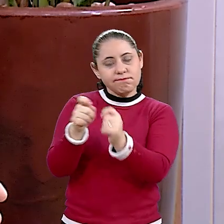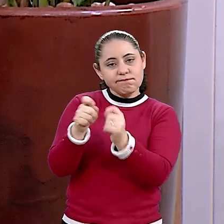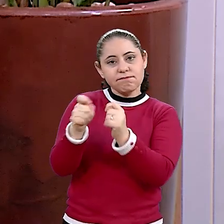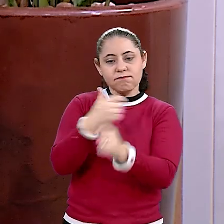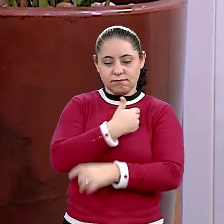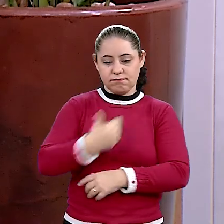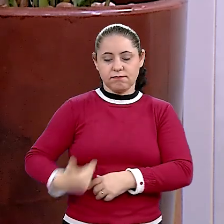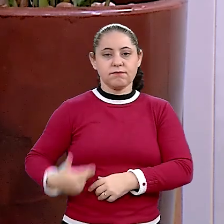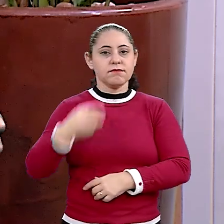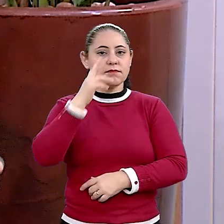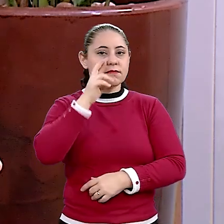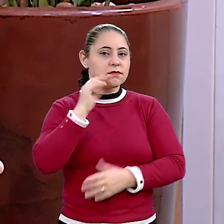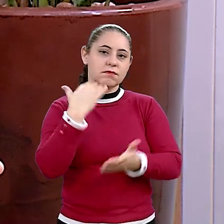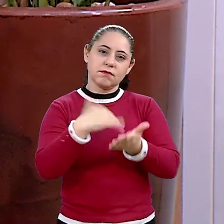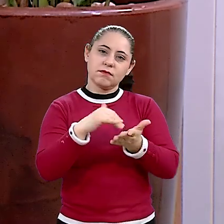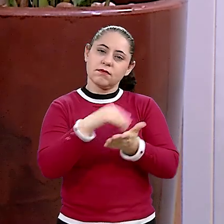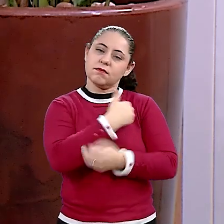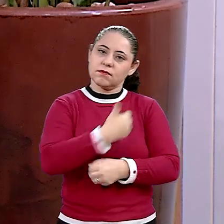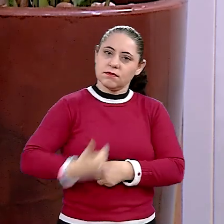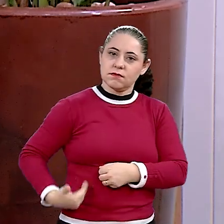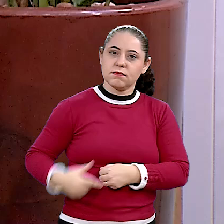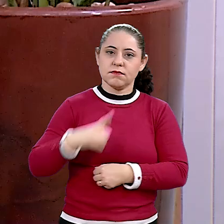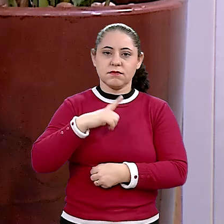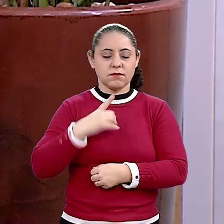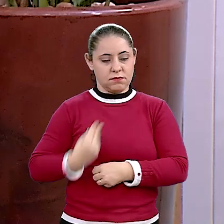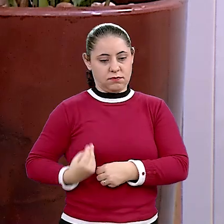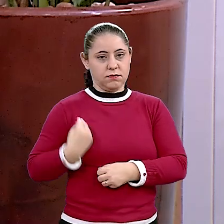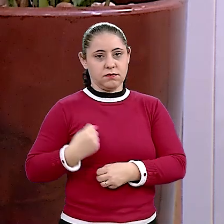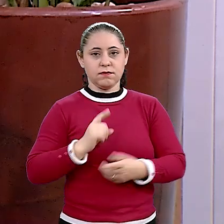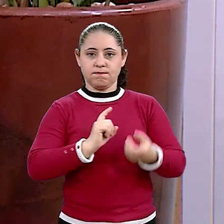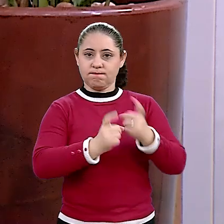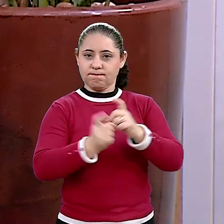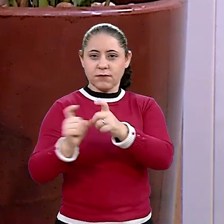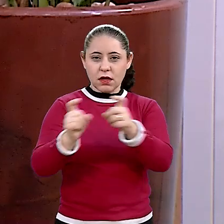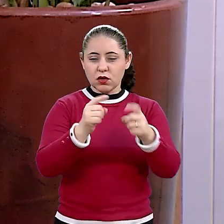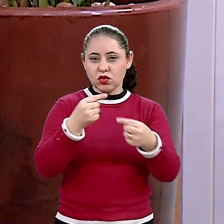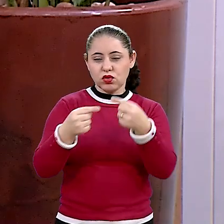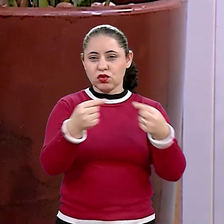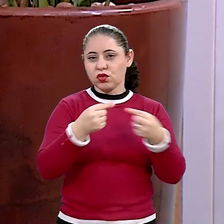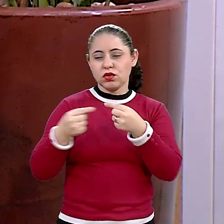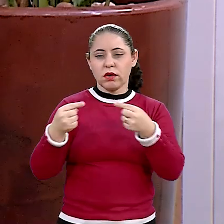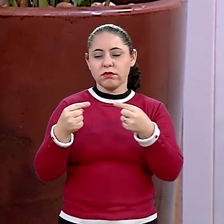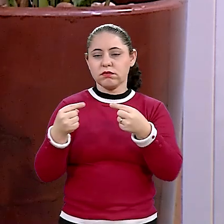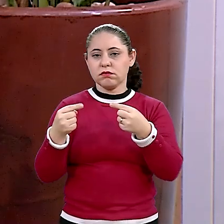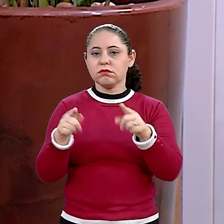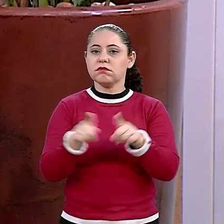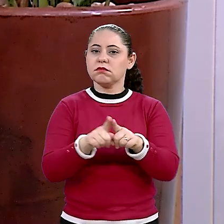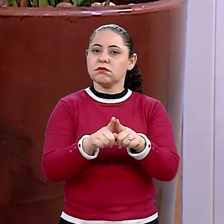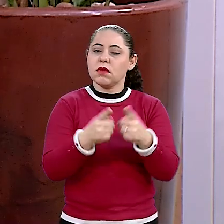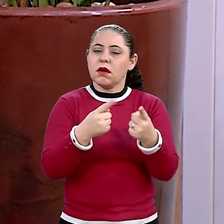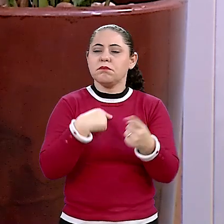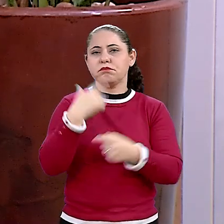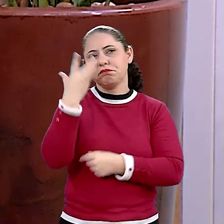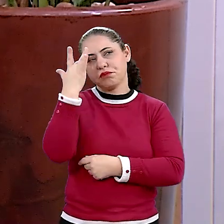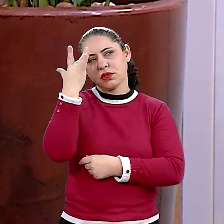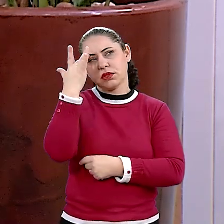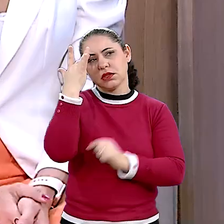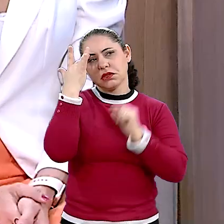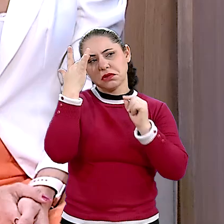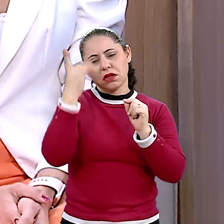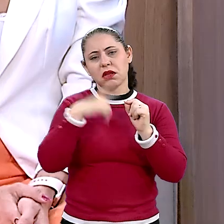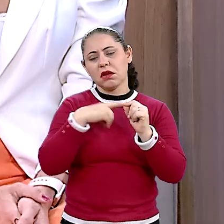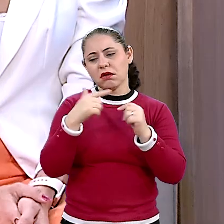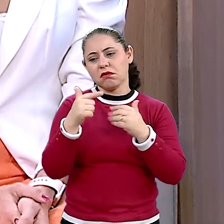com o governador Eduardo Rio, toda a Secretaria de Governo. Eu tive presente nessas discussões sobre a viabilidade. Eu acho que nós demos